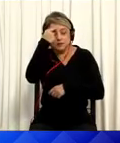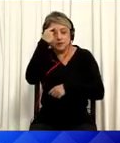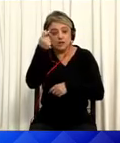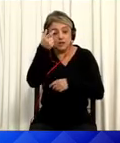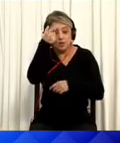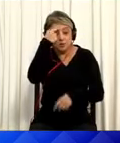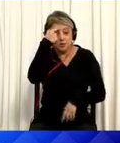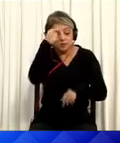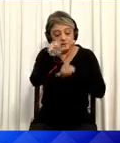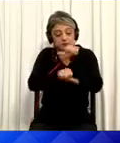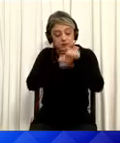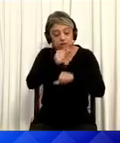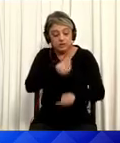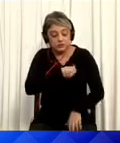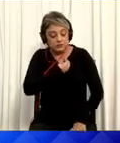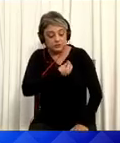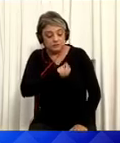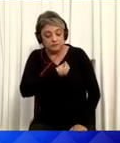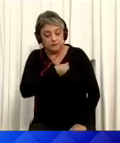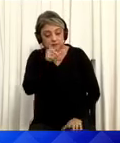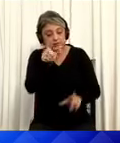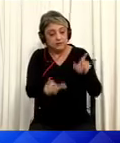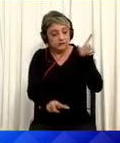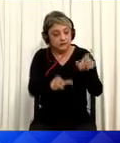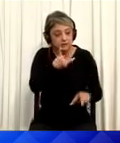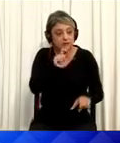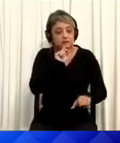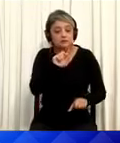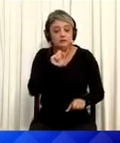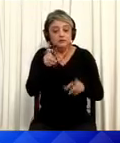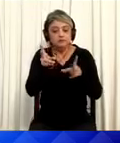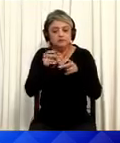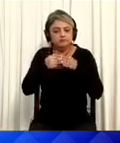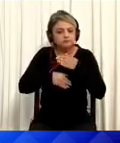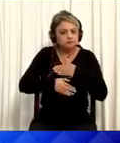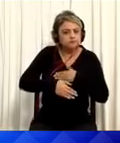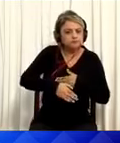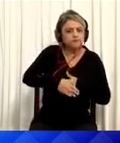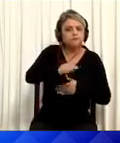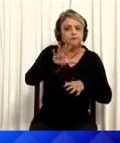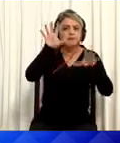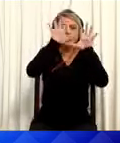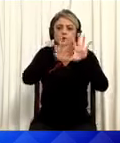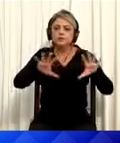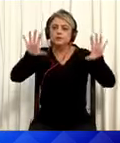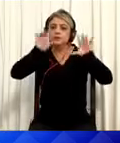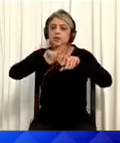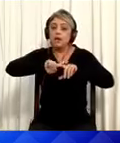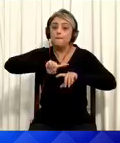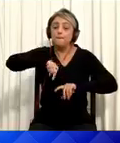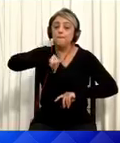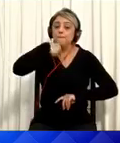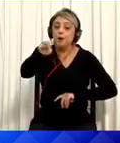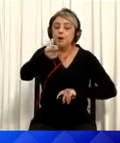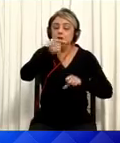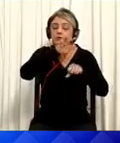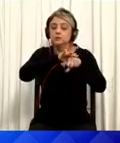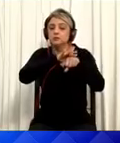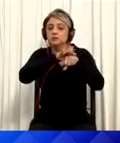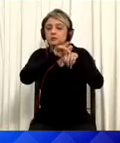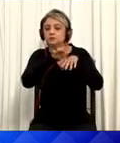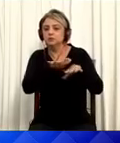de mudar o modo de vida e para que isso se perpetue mesmo num cenário pós-pandemia. Então, eu queria que